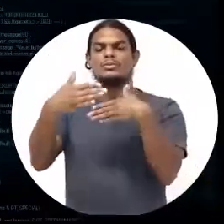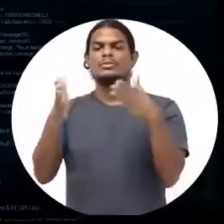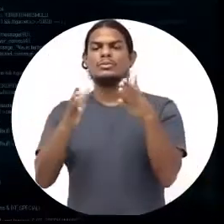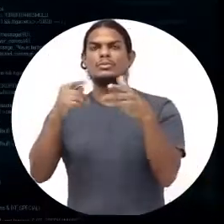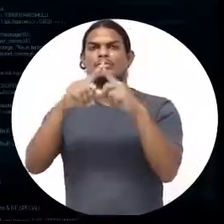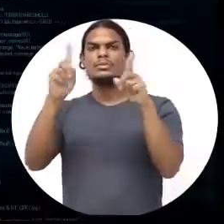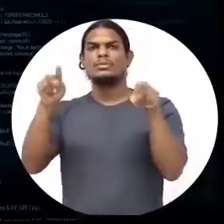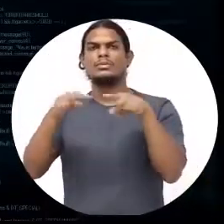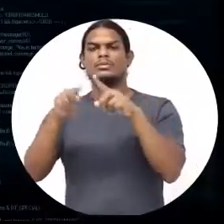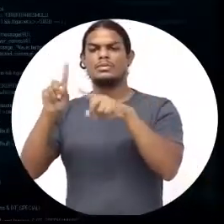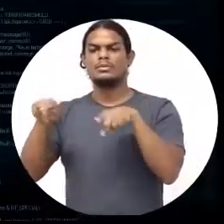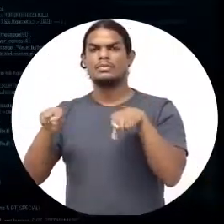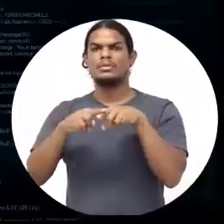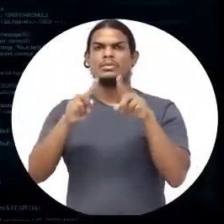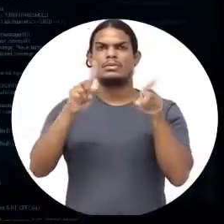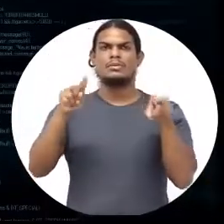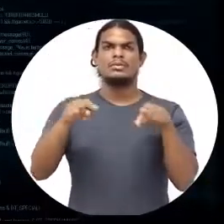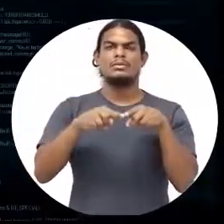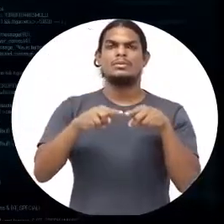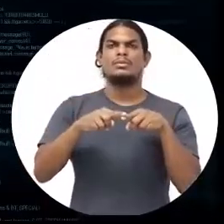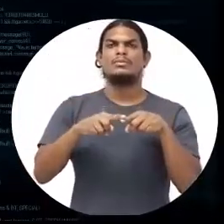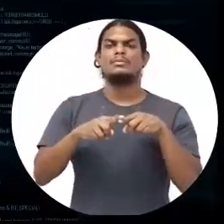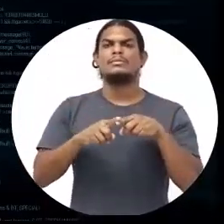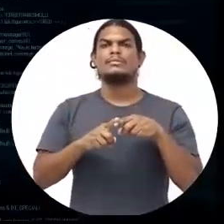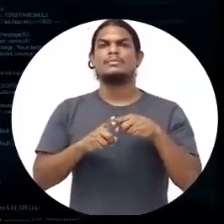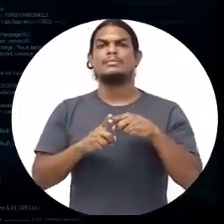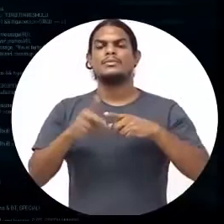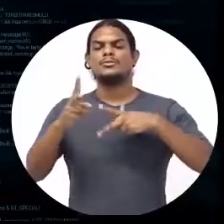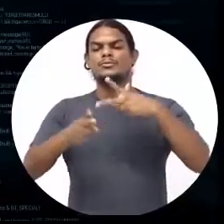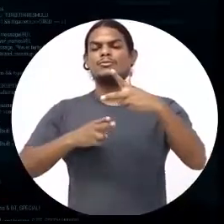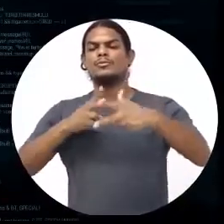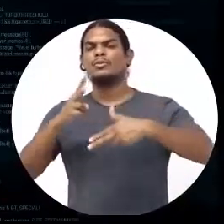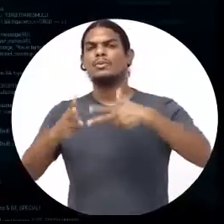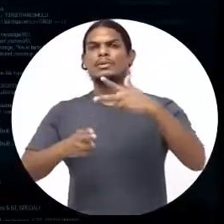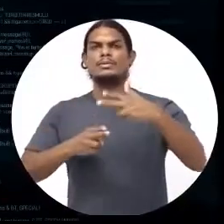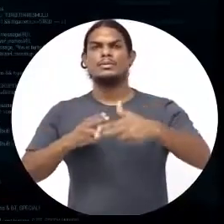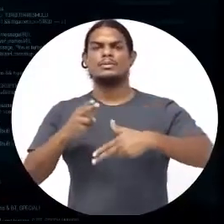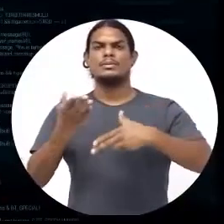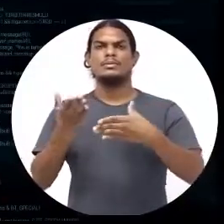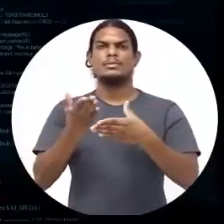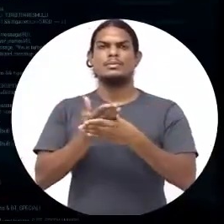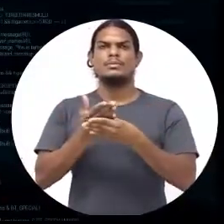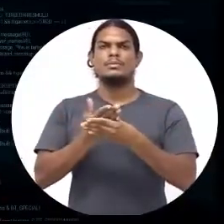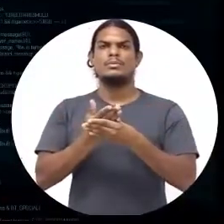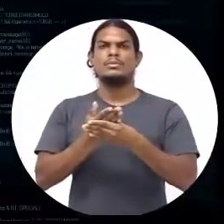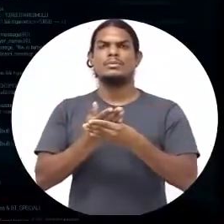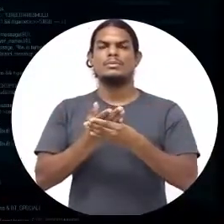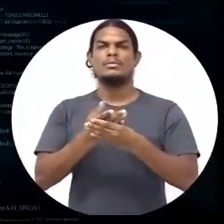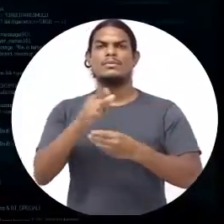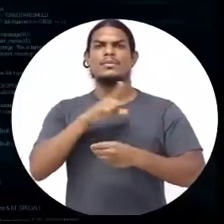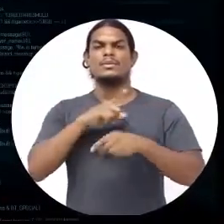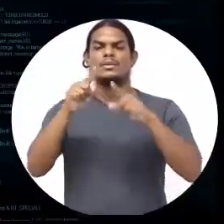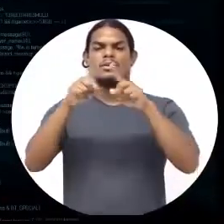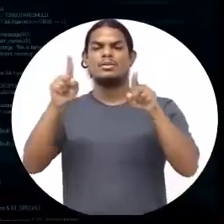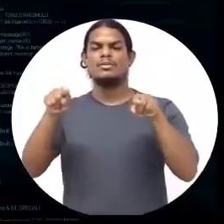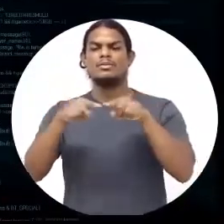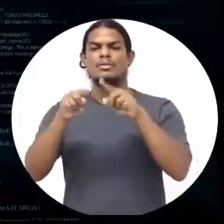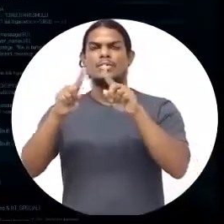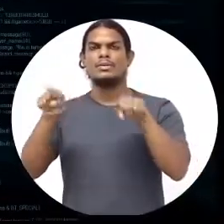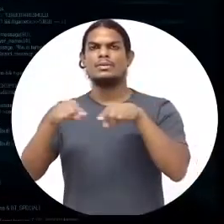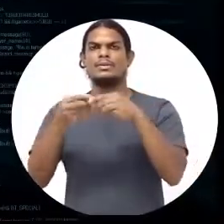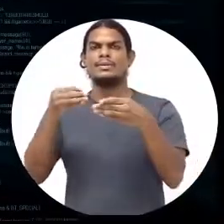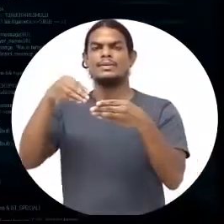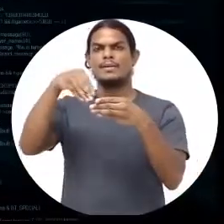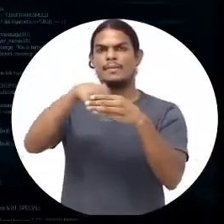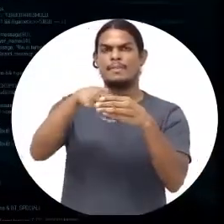formatando, estruturando o documento HTML, que a gente já viu anteriormente, você vai ver quadrados dentro de quadrados. Esses quadrados